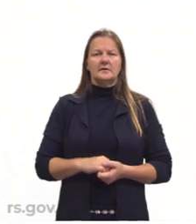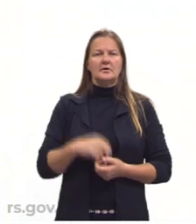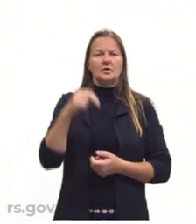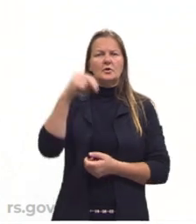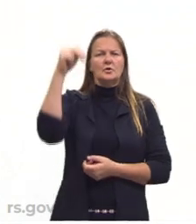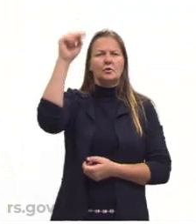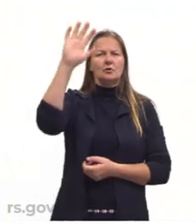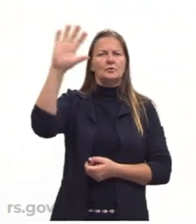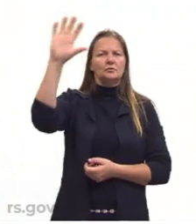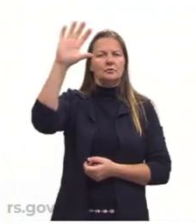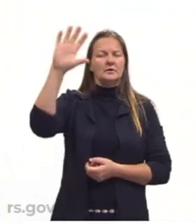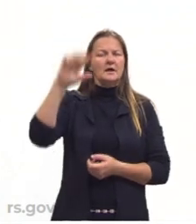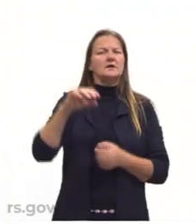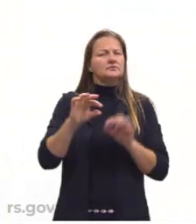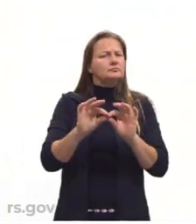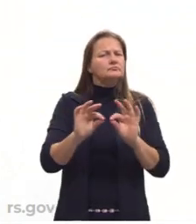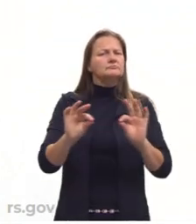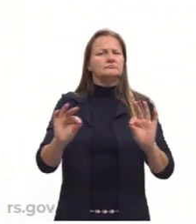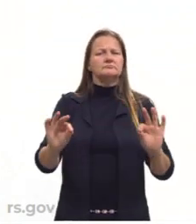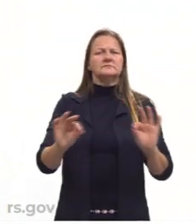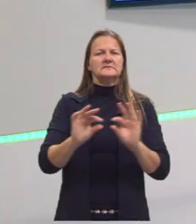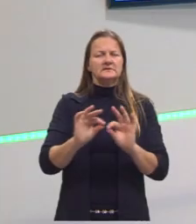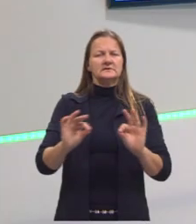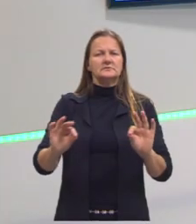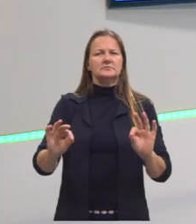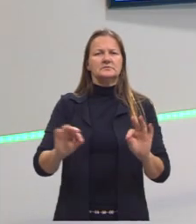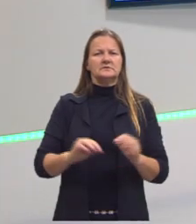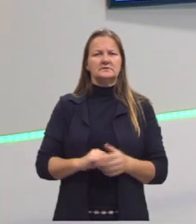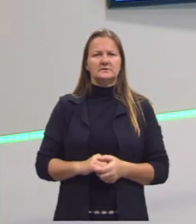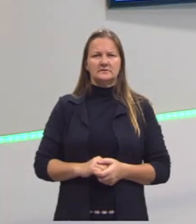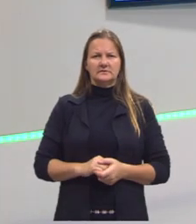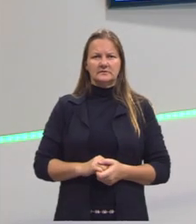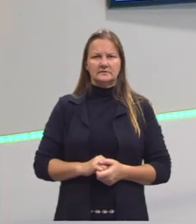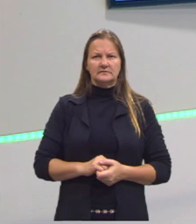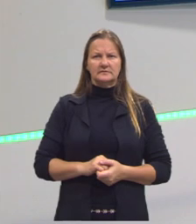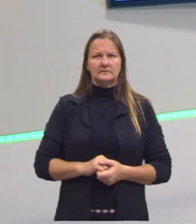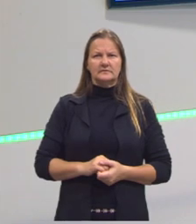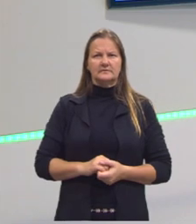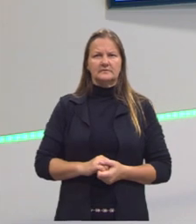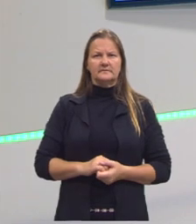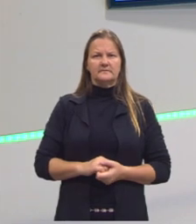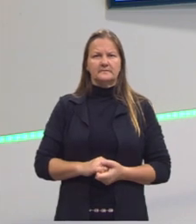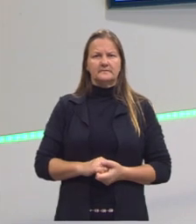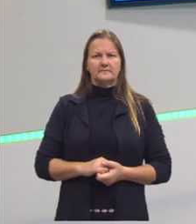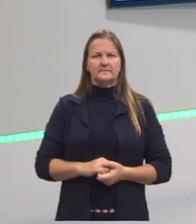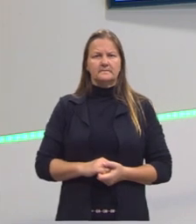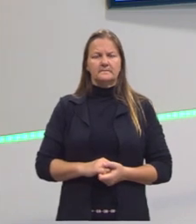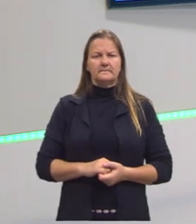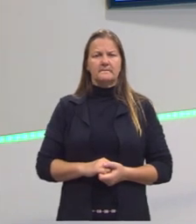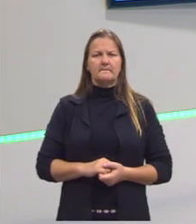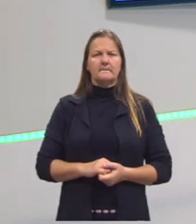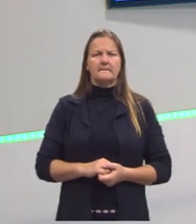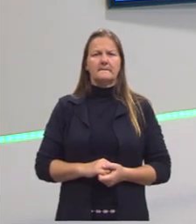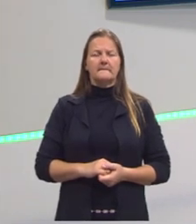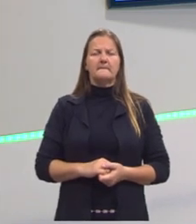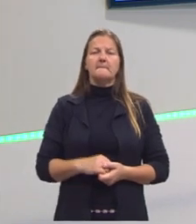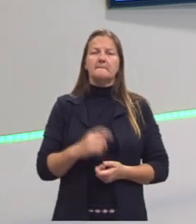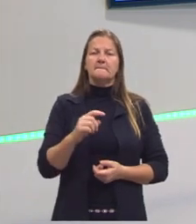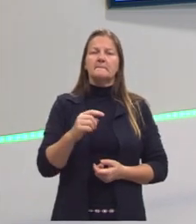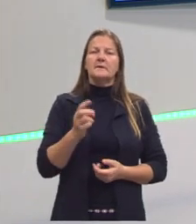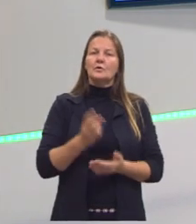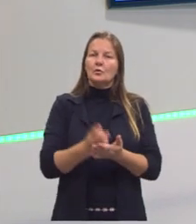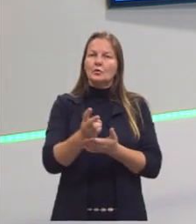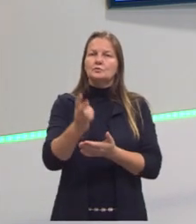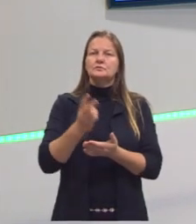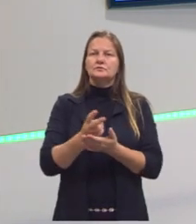brasileiro tava cruzado parece muito isso a questão relacionada à agricultura de subsistência tá vamos lá